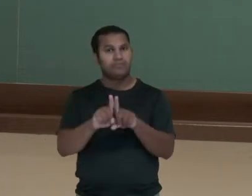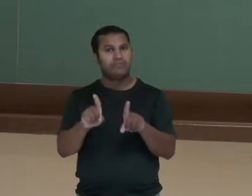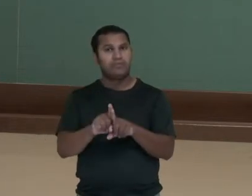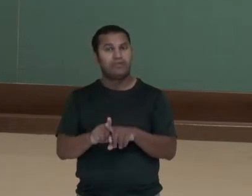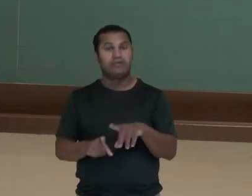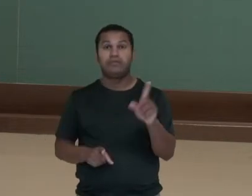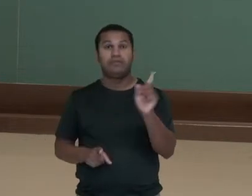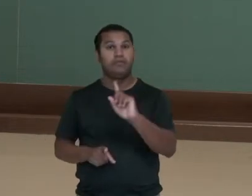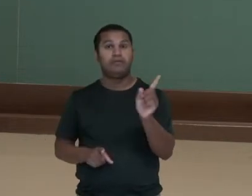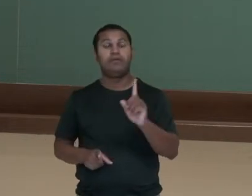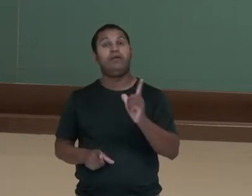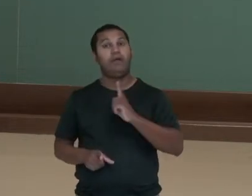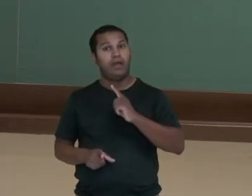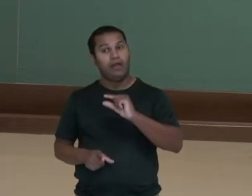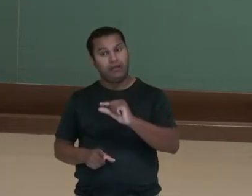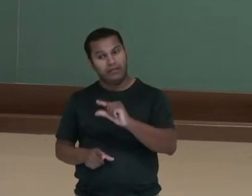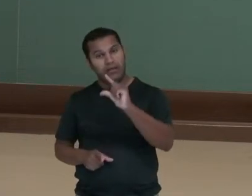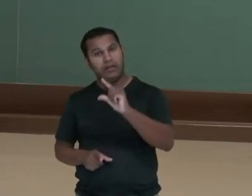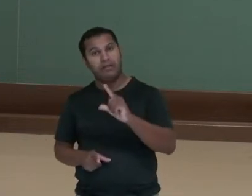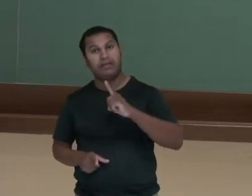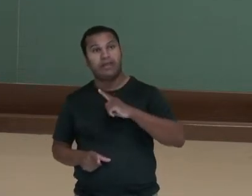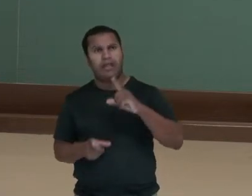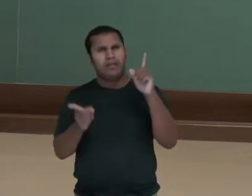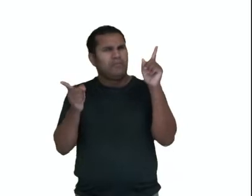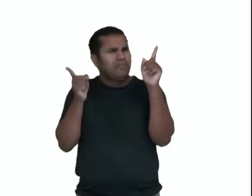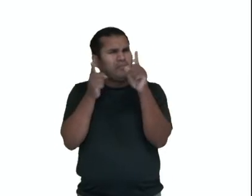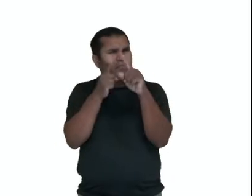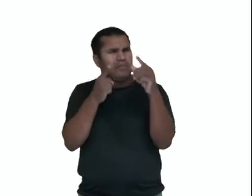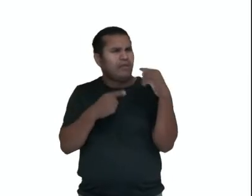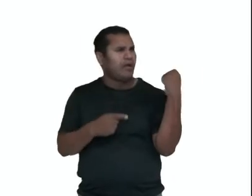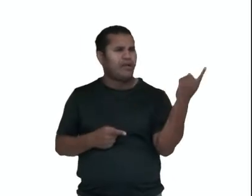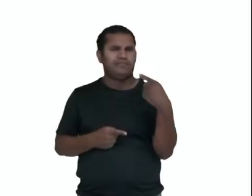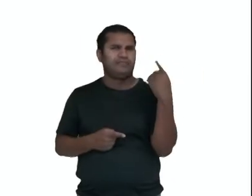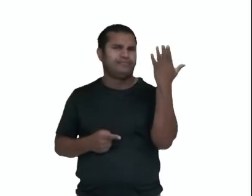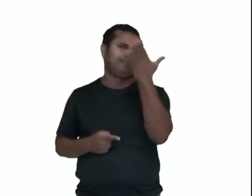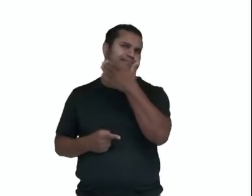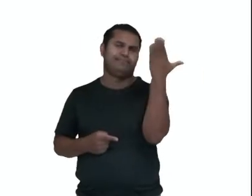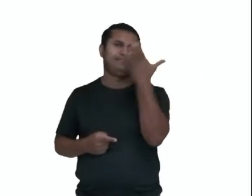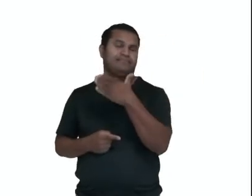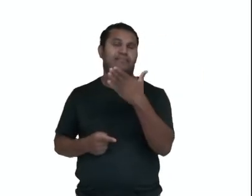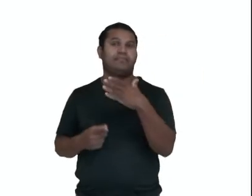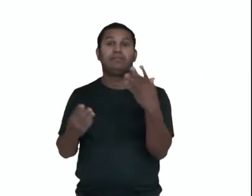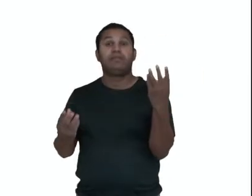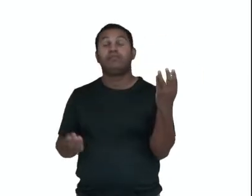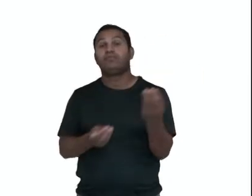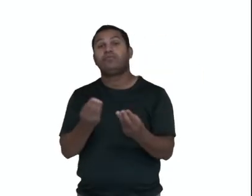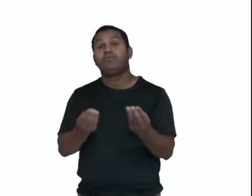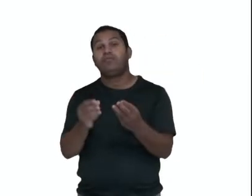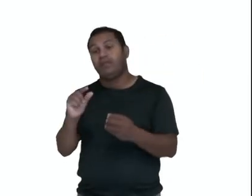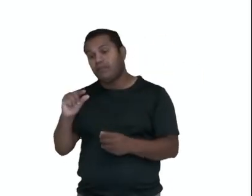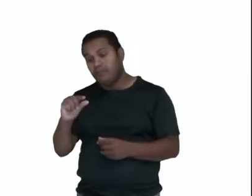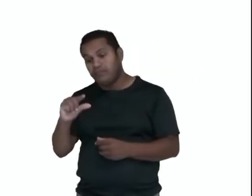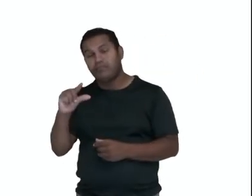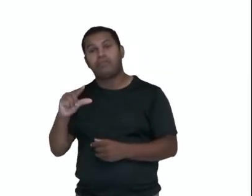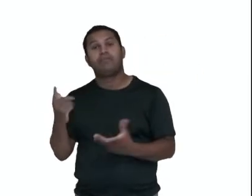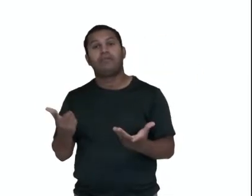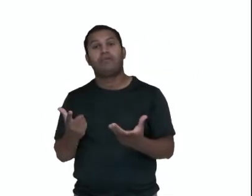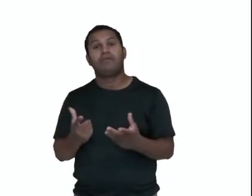invisível, mas ela cresce um pouquinho, né? Como que eles crescem? A partir do alimento que eles